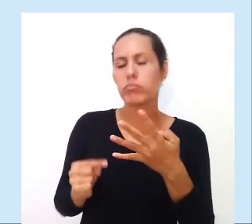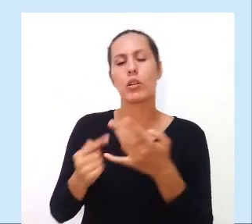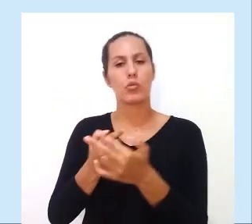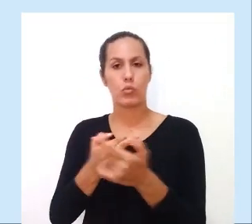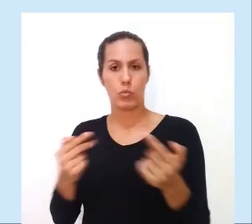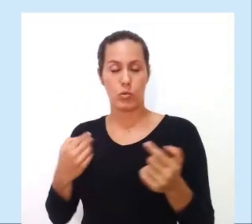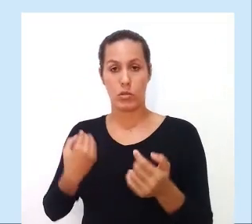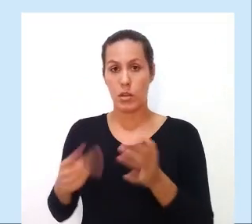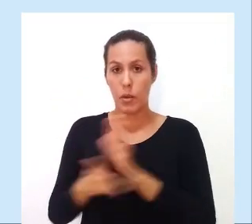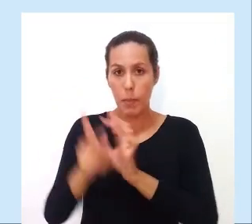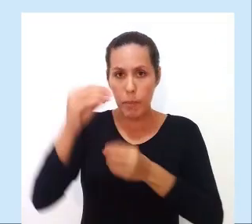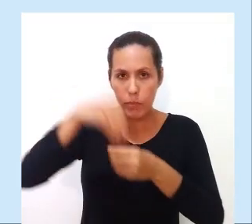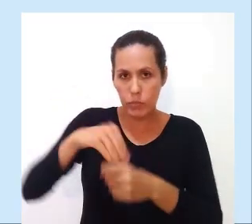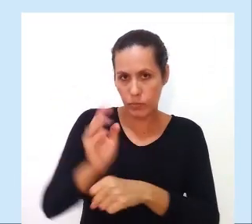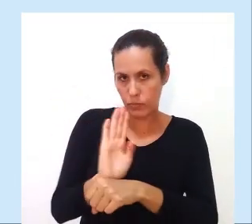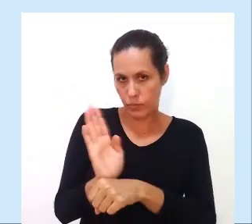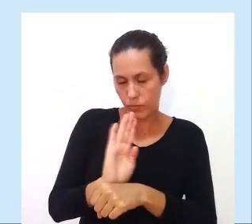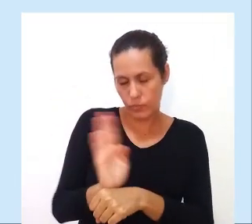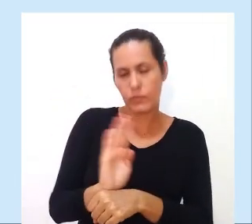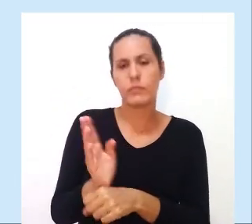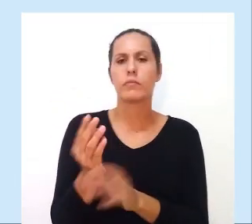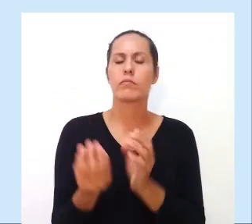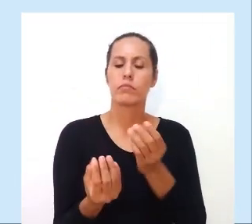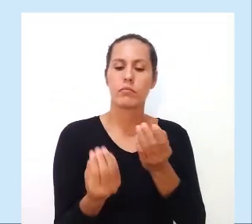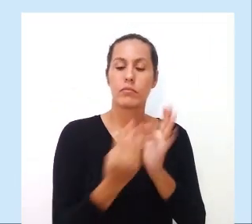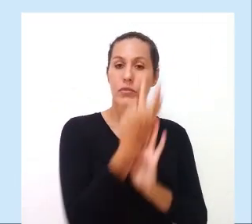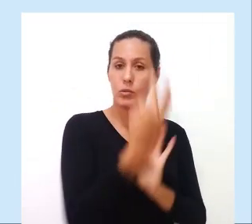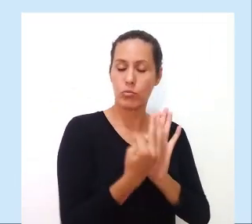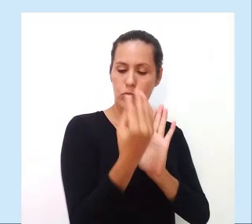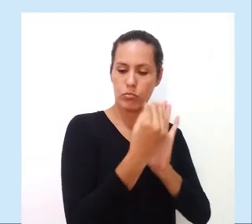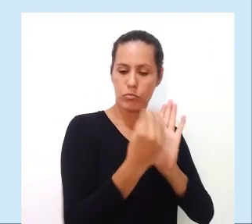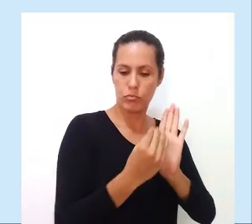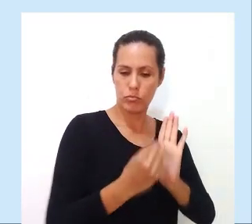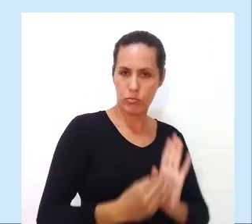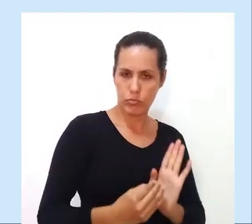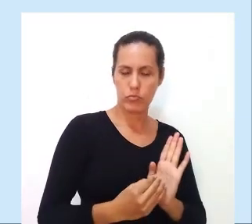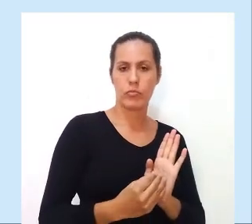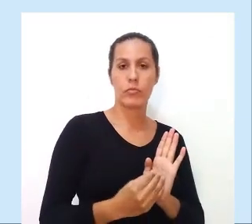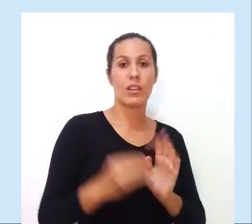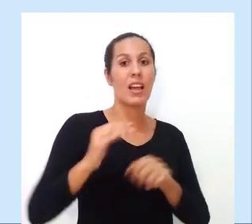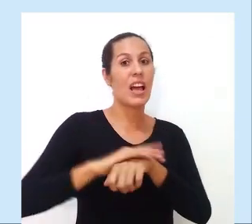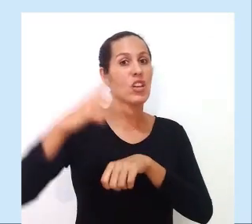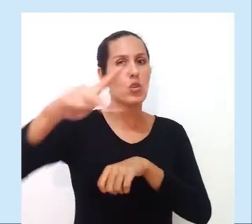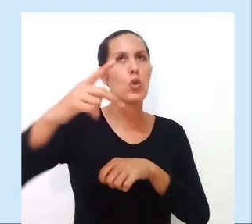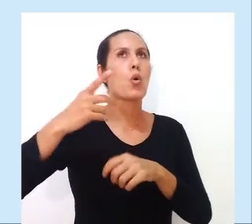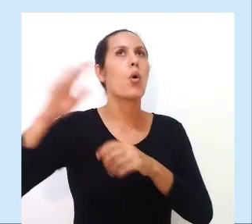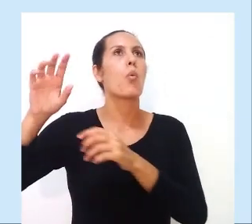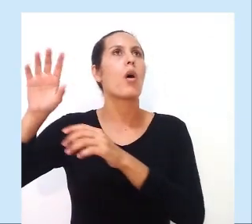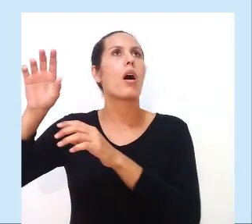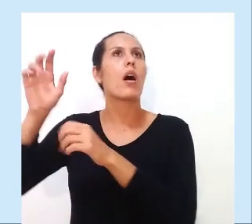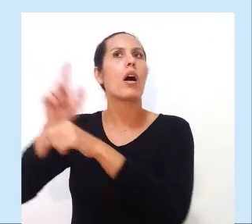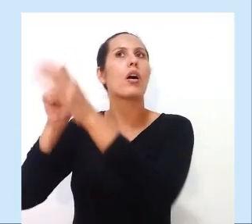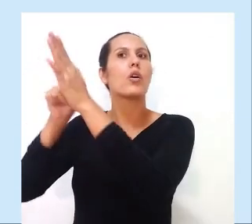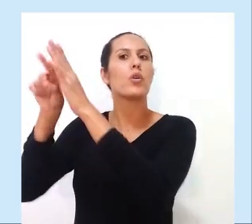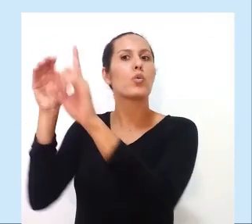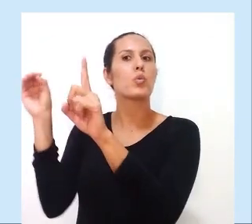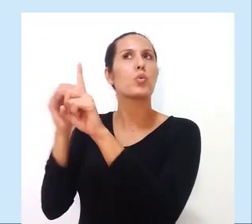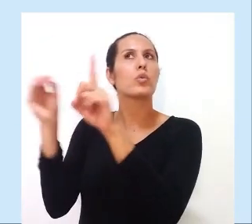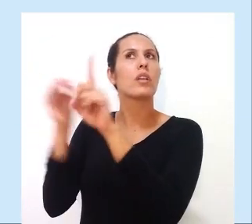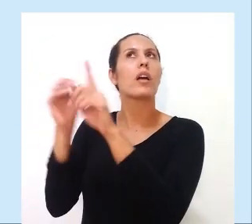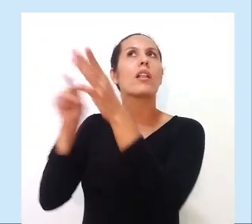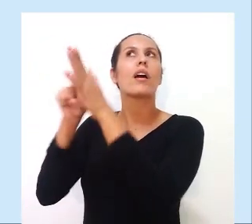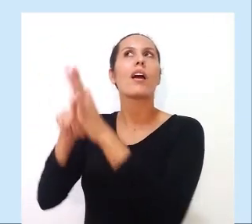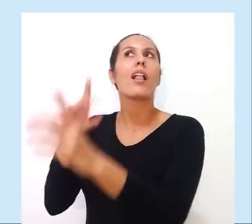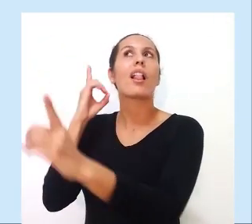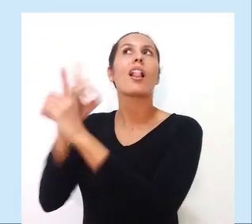essas ações, essas situações distintas no filme e escrevam com as suas palavras, não com a palavra de uma resenha que